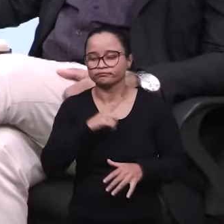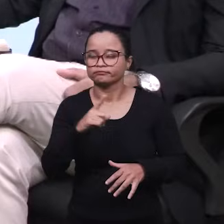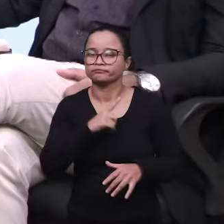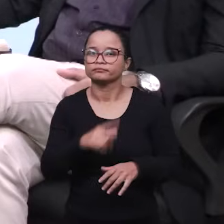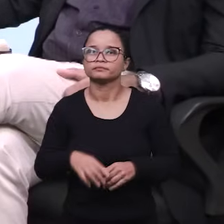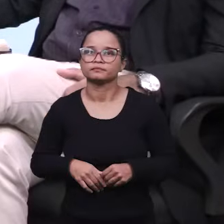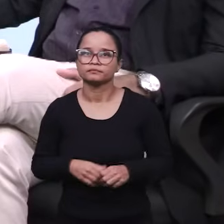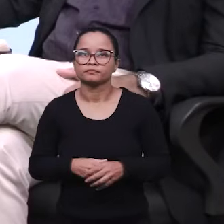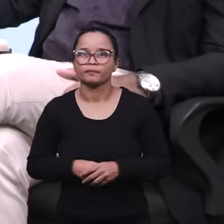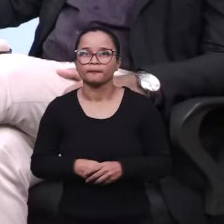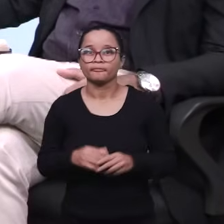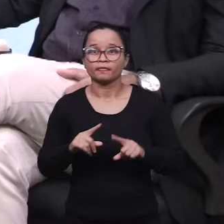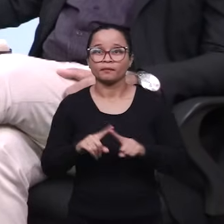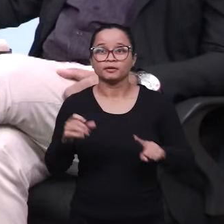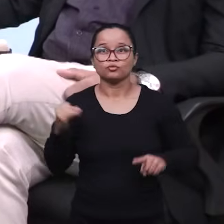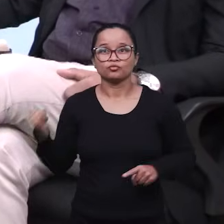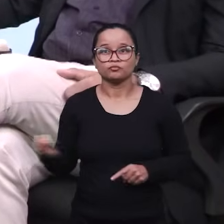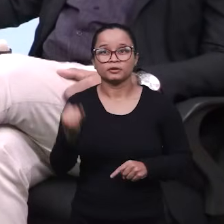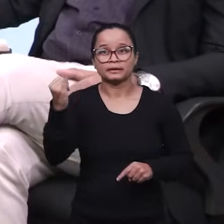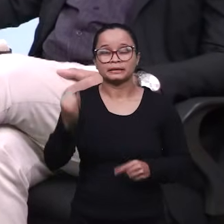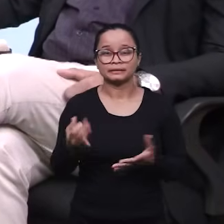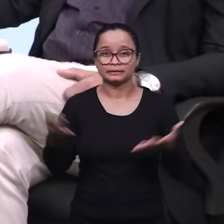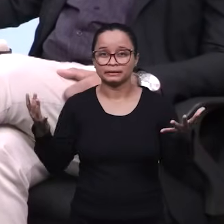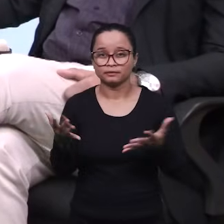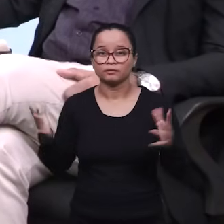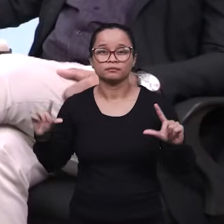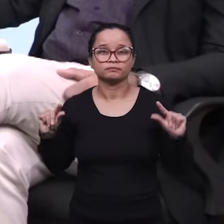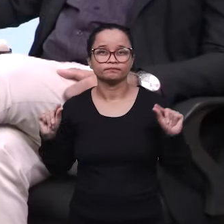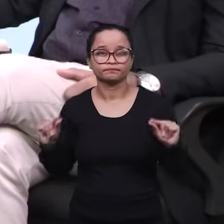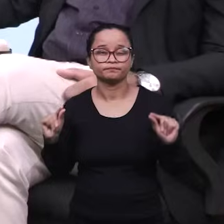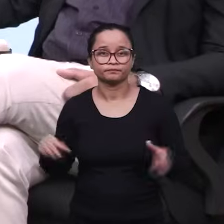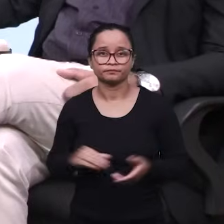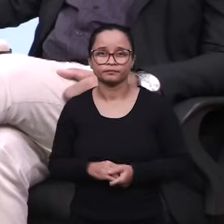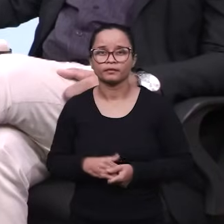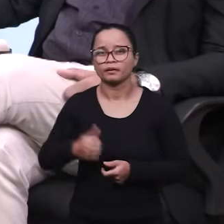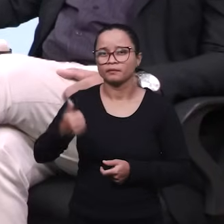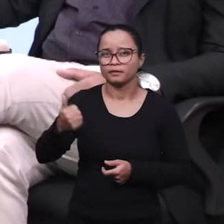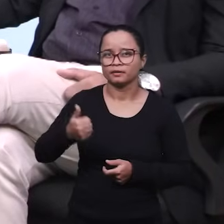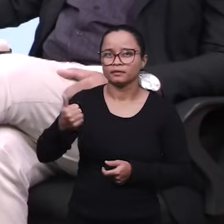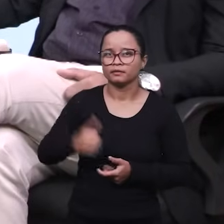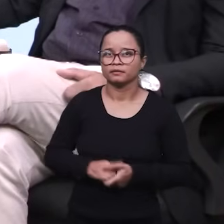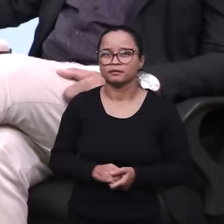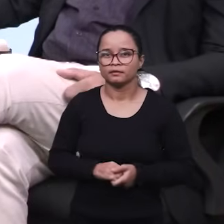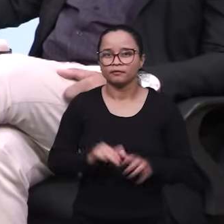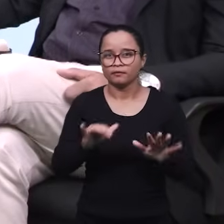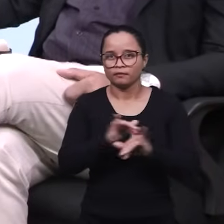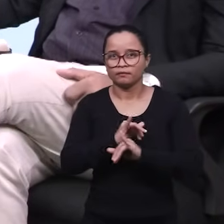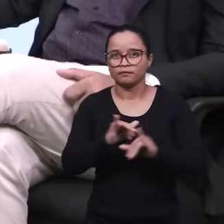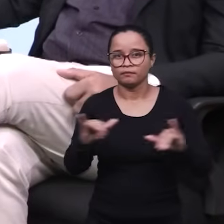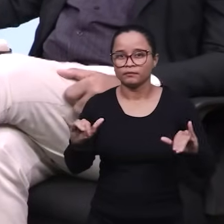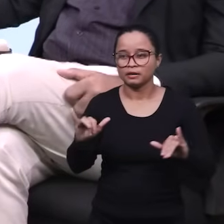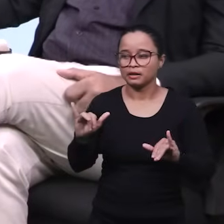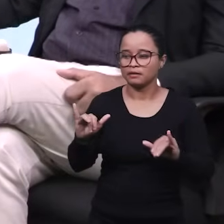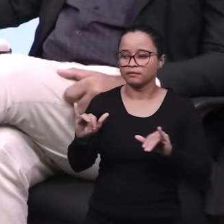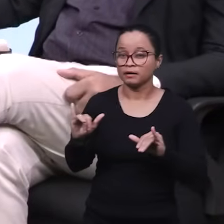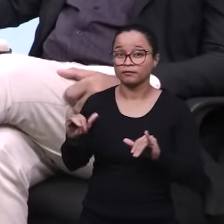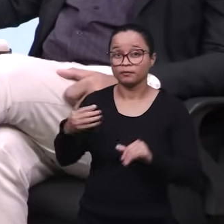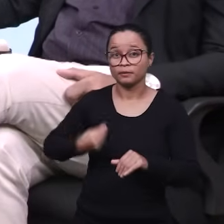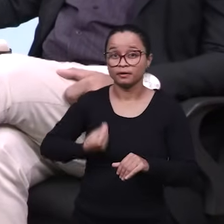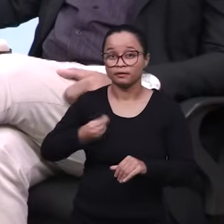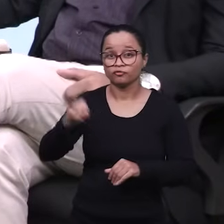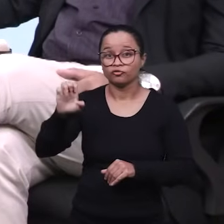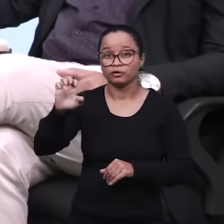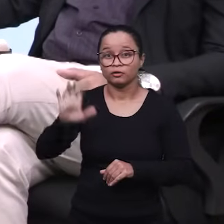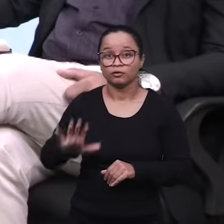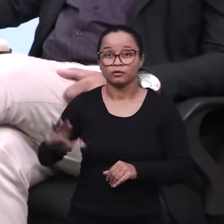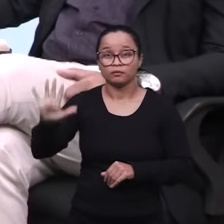Mas o que importa aqui é que eles, pela primeira vez, estavam passando na Europa e um